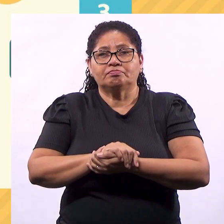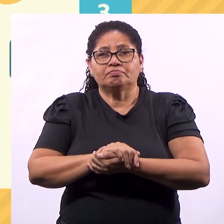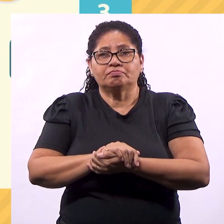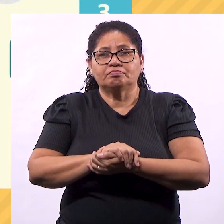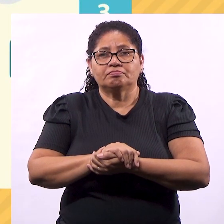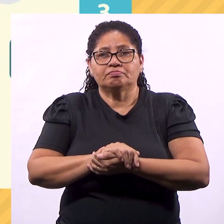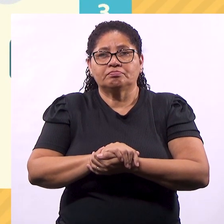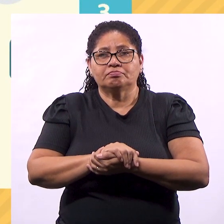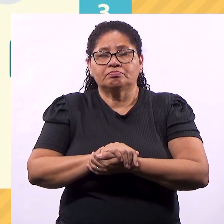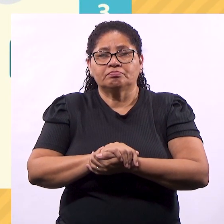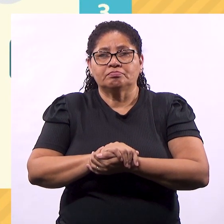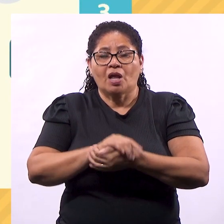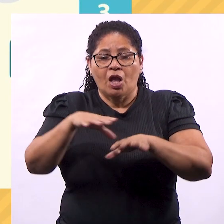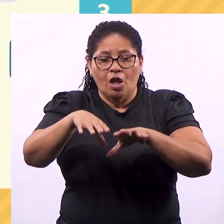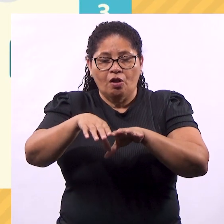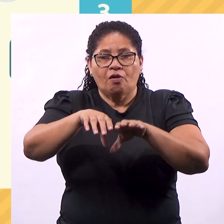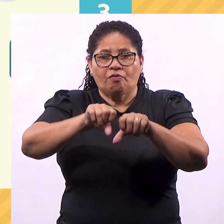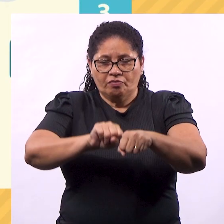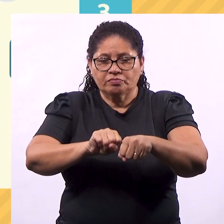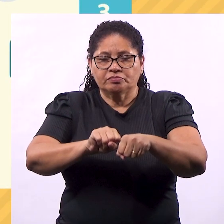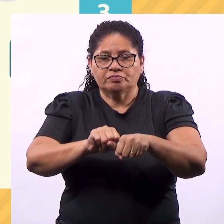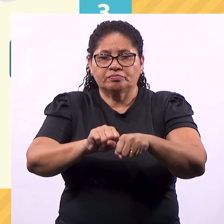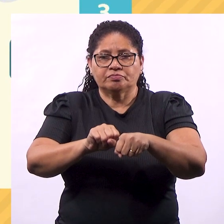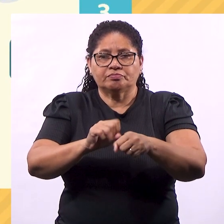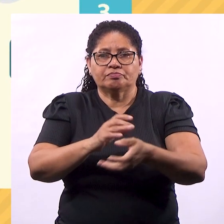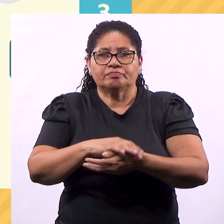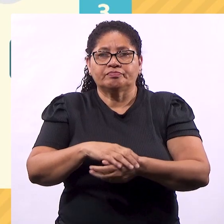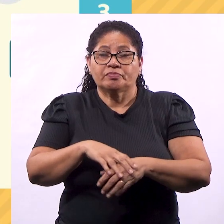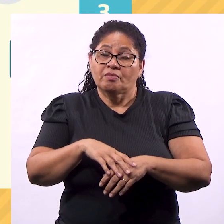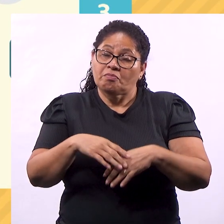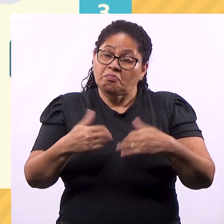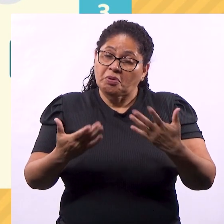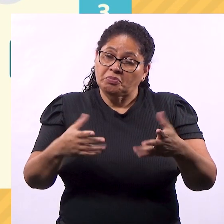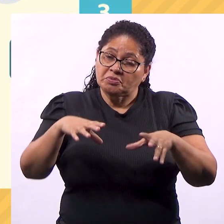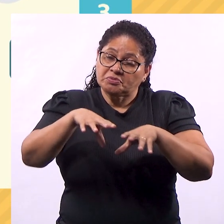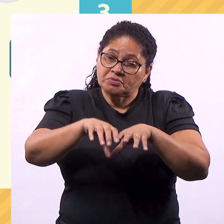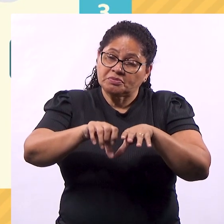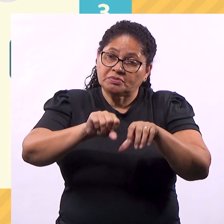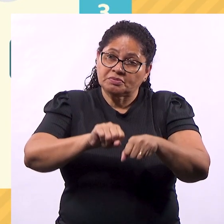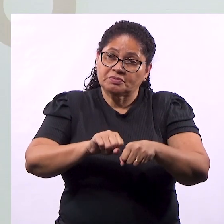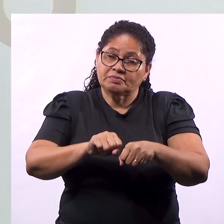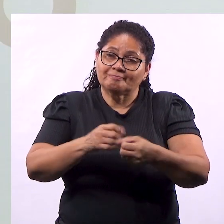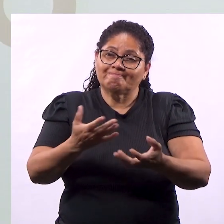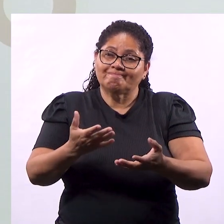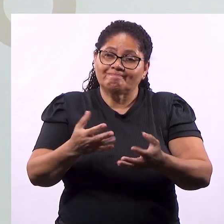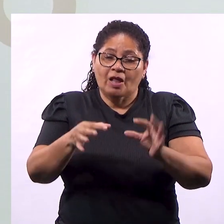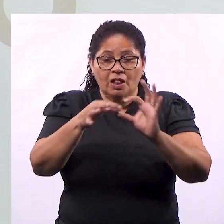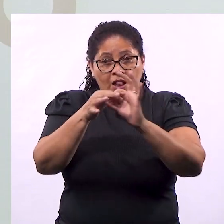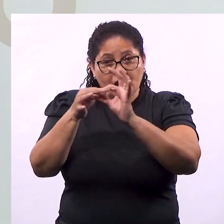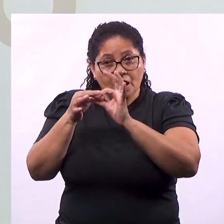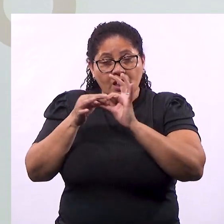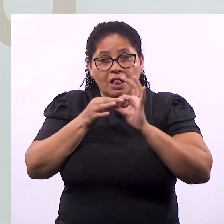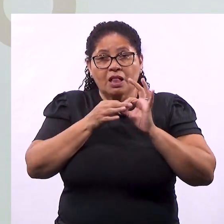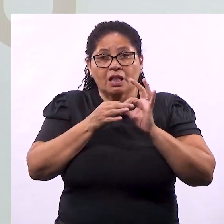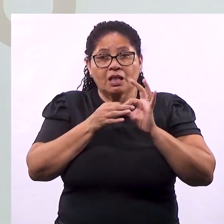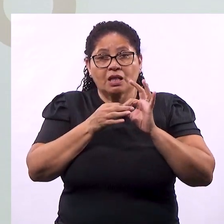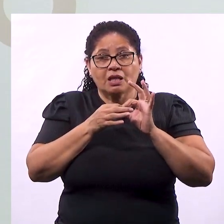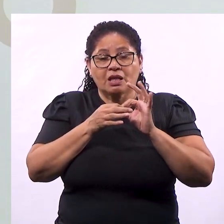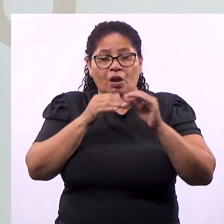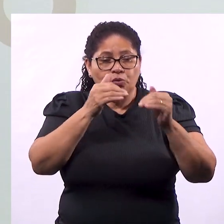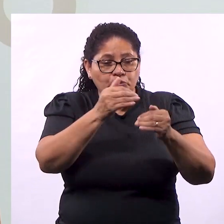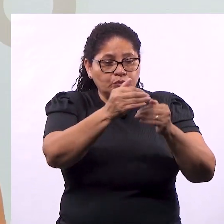aqui sim a forma ativa bom a forma ativa ela está intimamente ligada